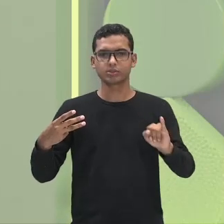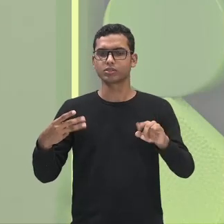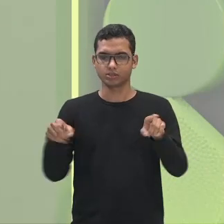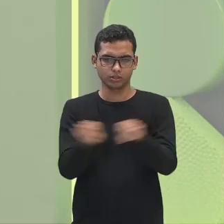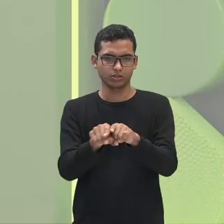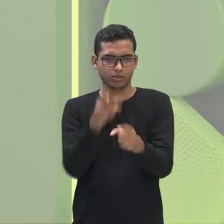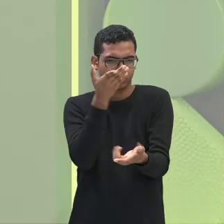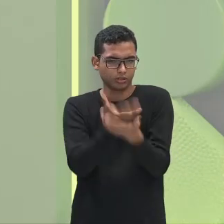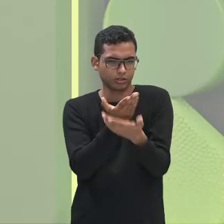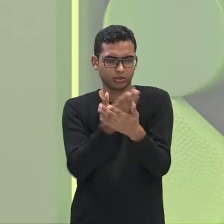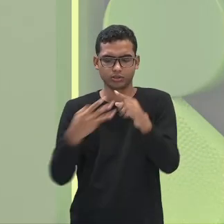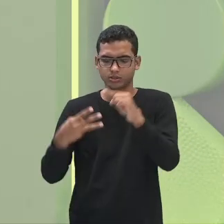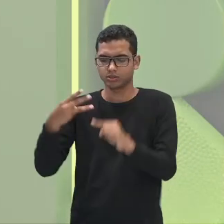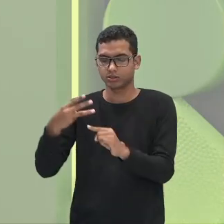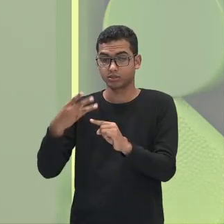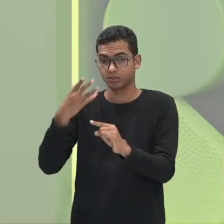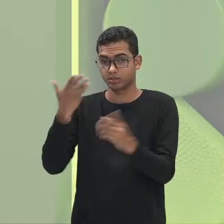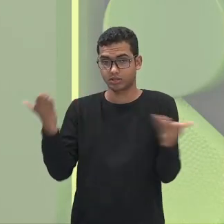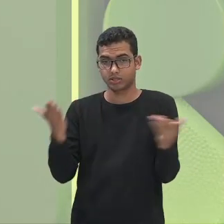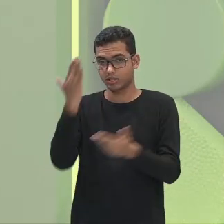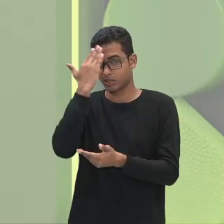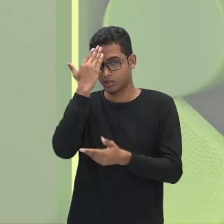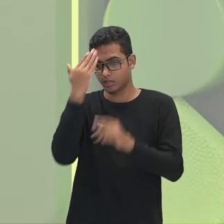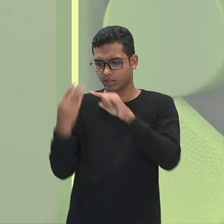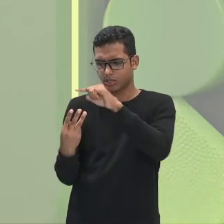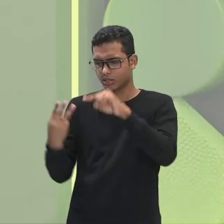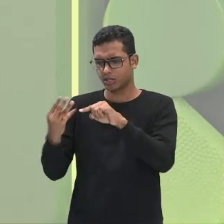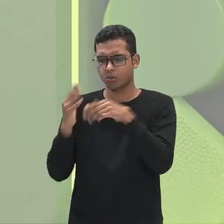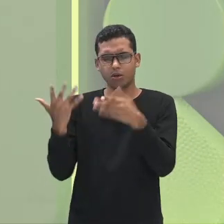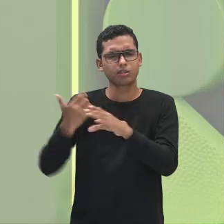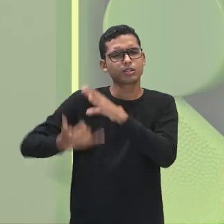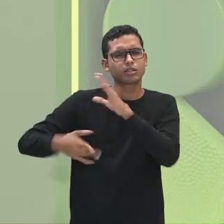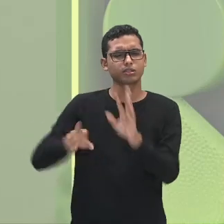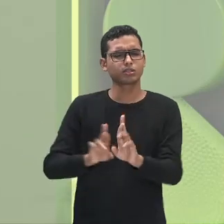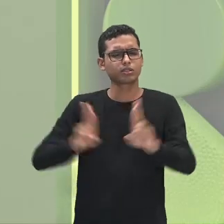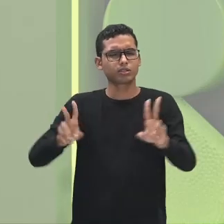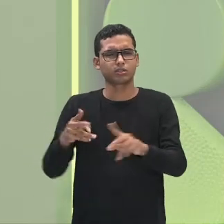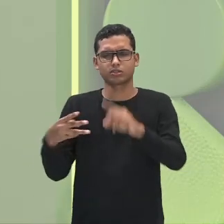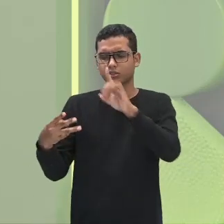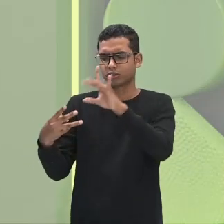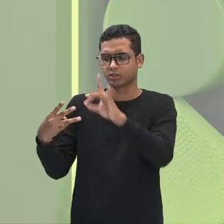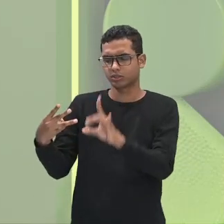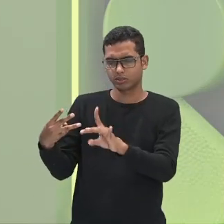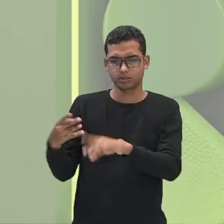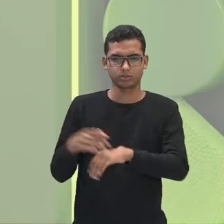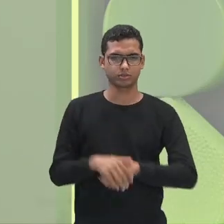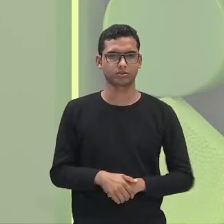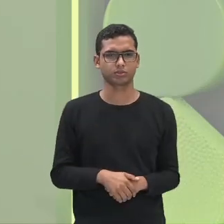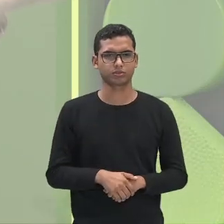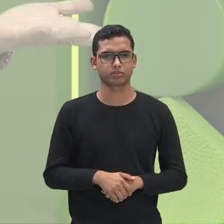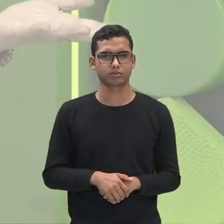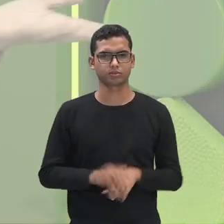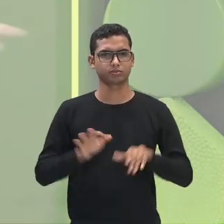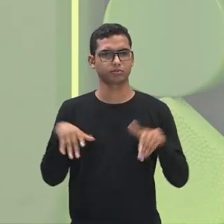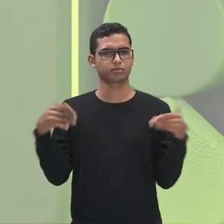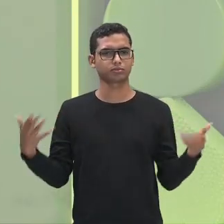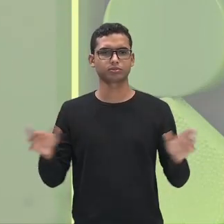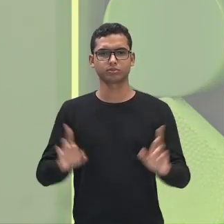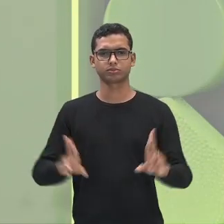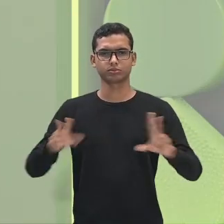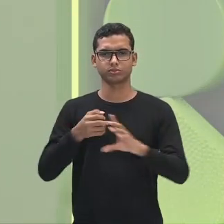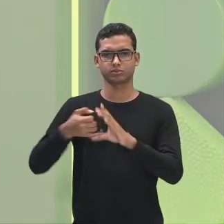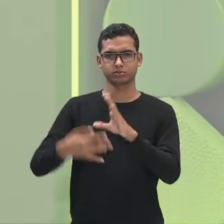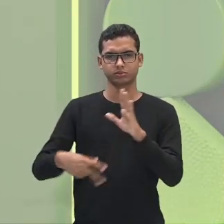a diferença desses materiais. Qual seria a diferença